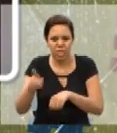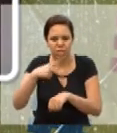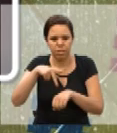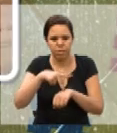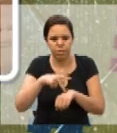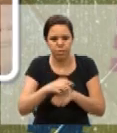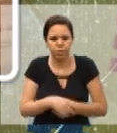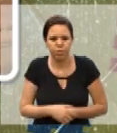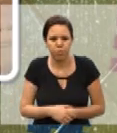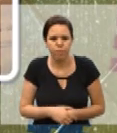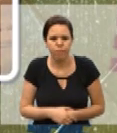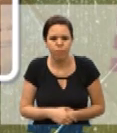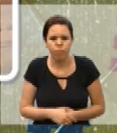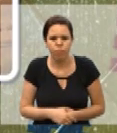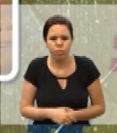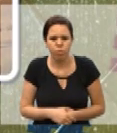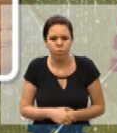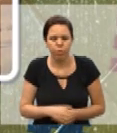né?